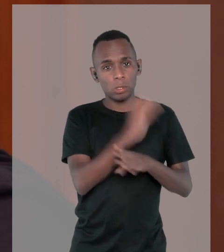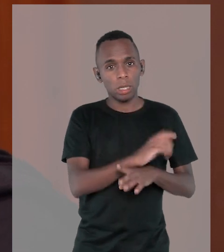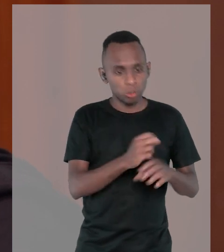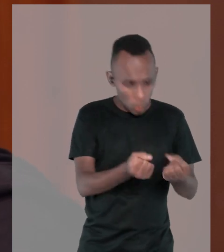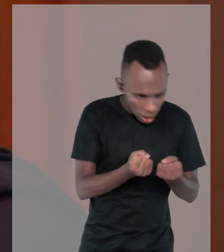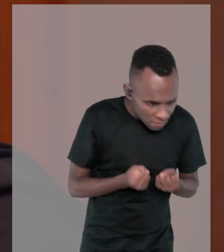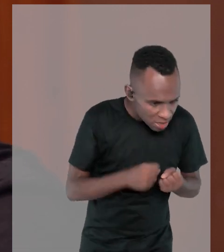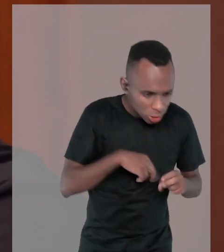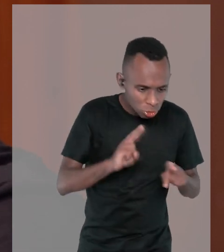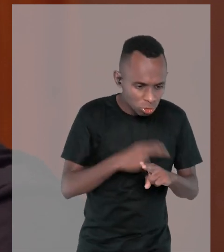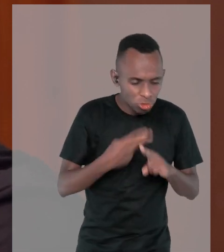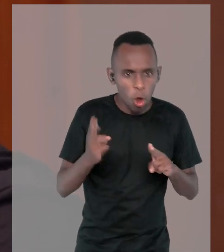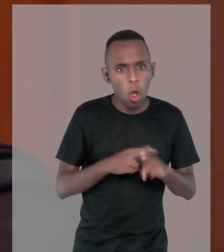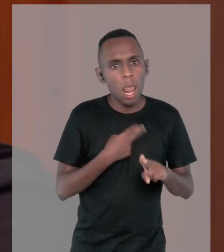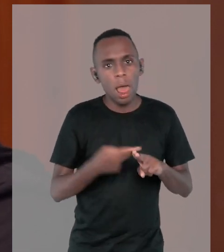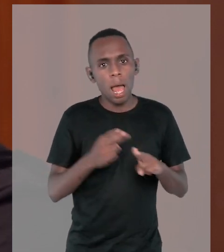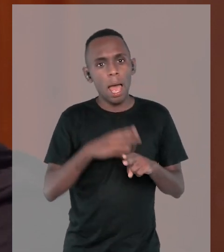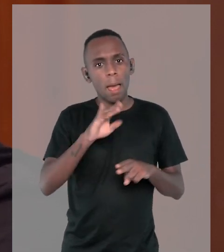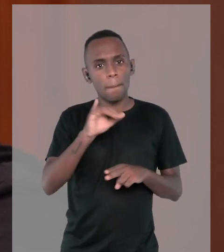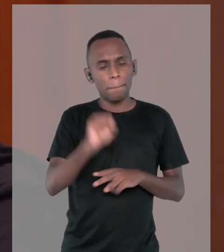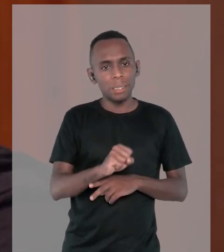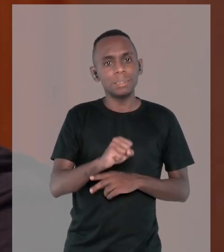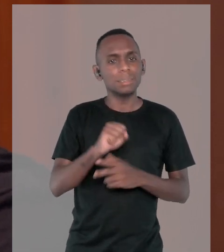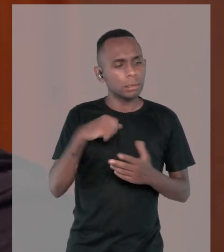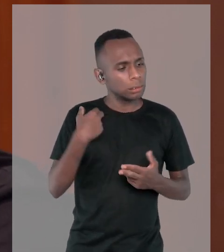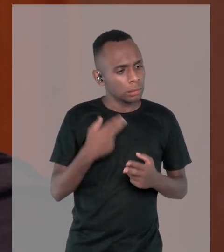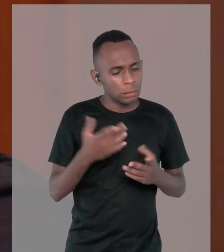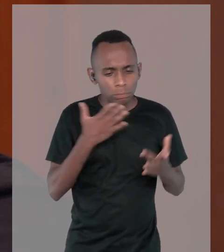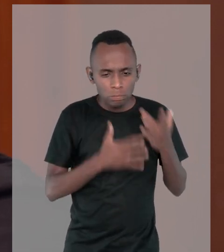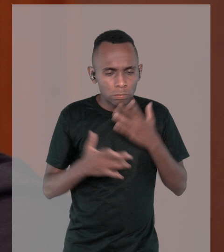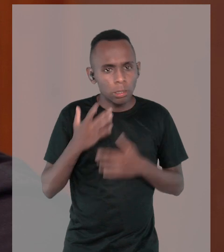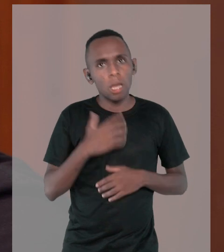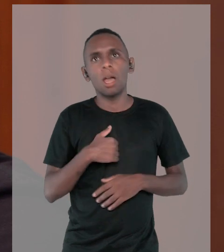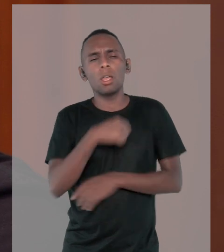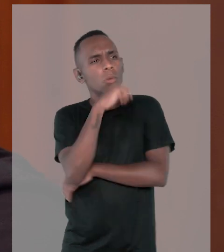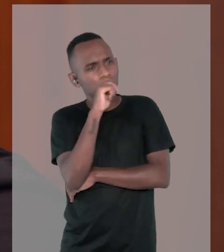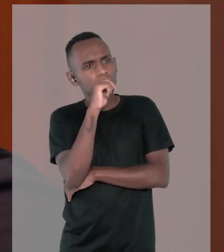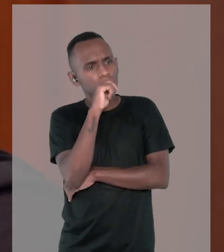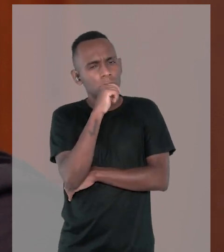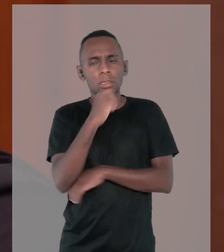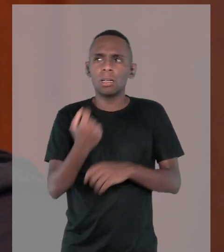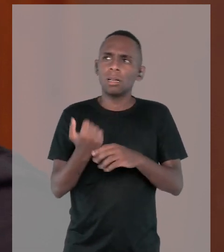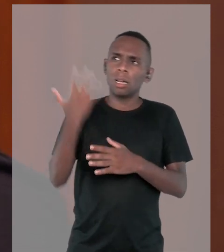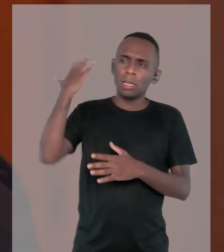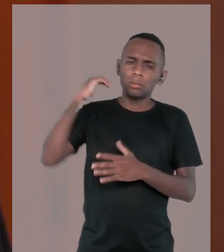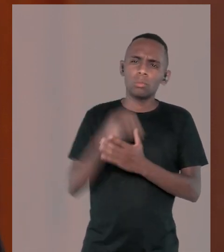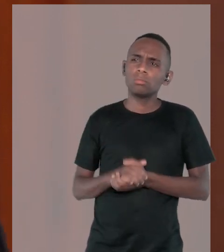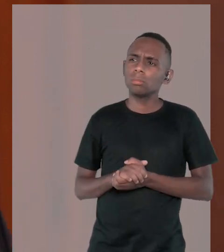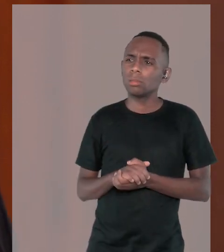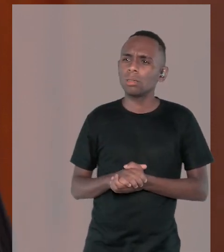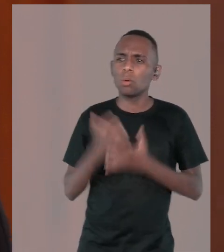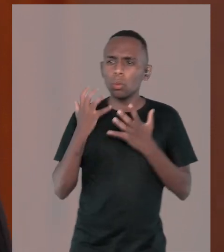de chocolate, bis e Kit Kat. E aí eu falava, gente, isso lá atrás, a árvore lá atrás, eu falei,